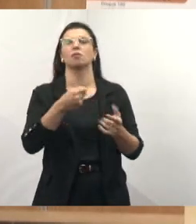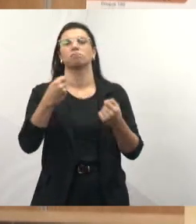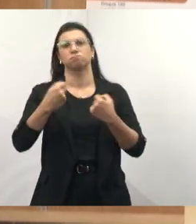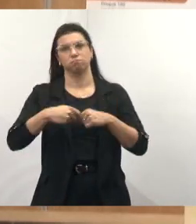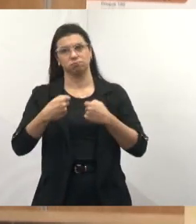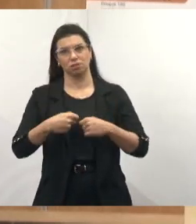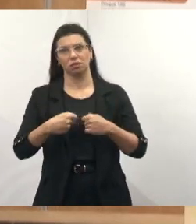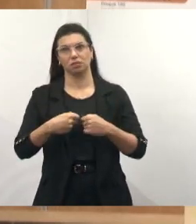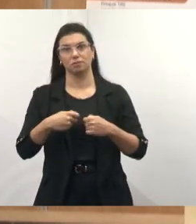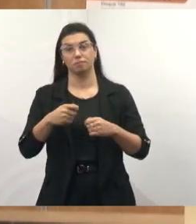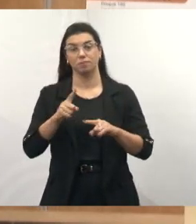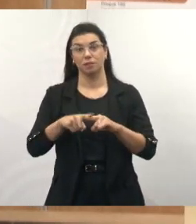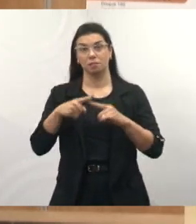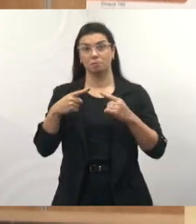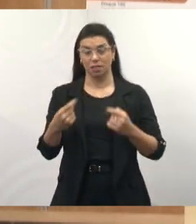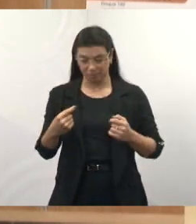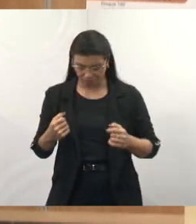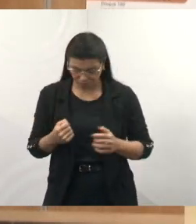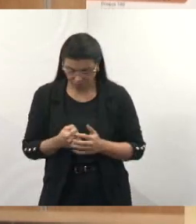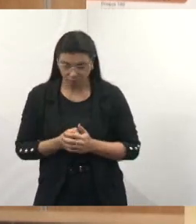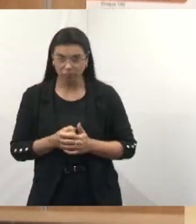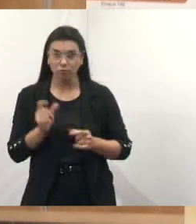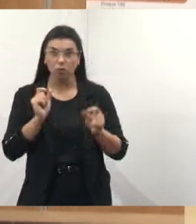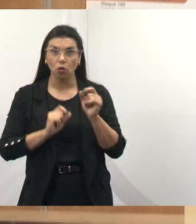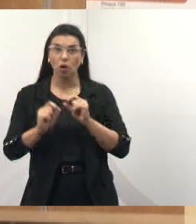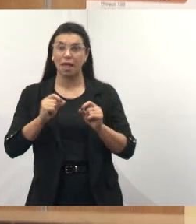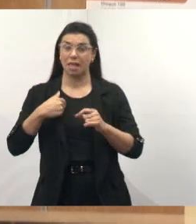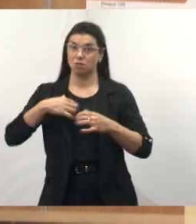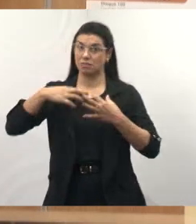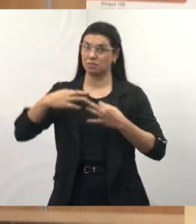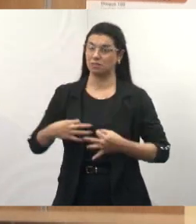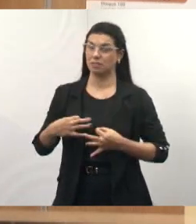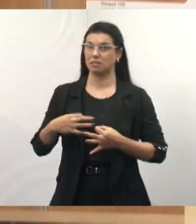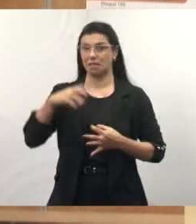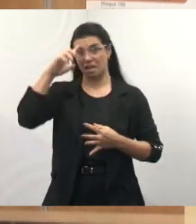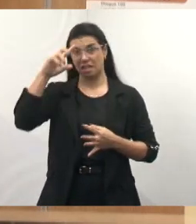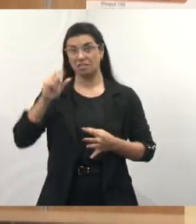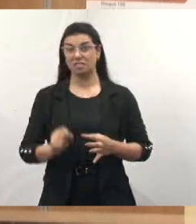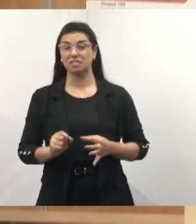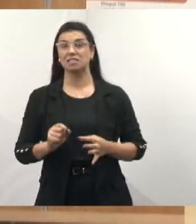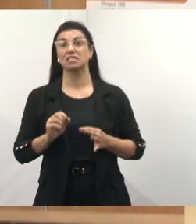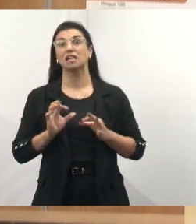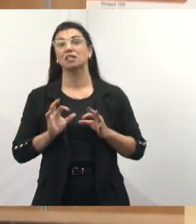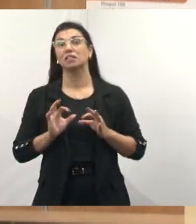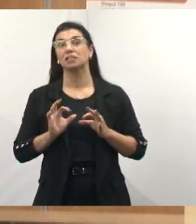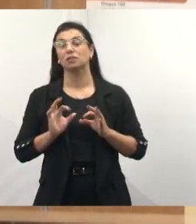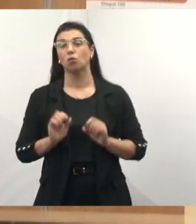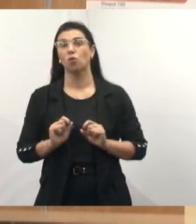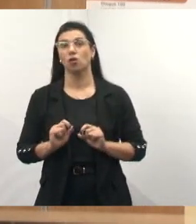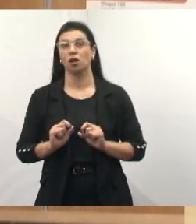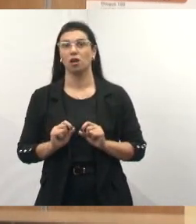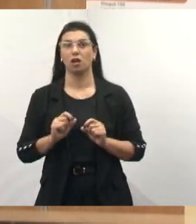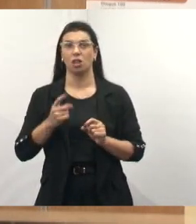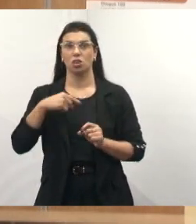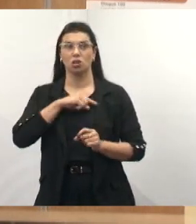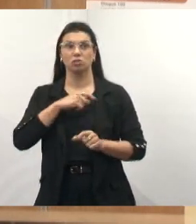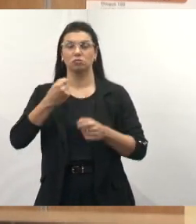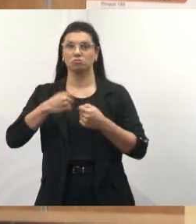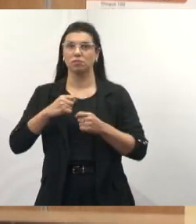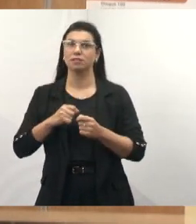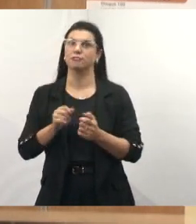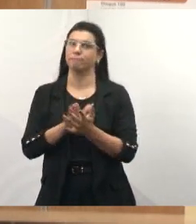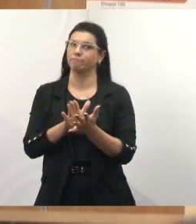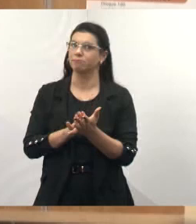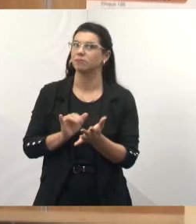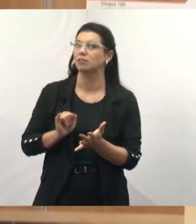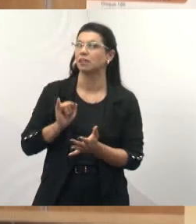parcelas. O que tenho a plena convicção que ou a gente vira a chavinha da nossa cidade, ou